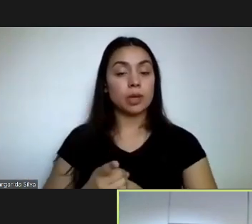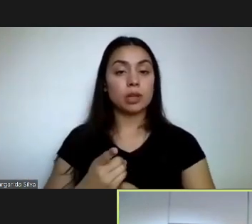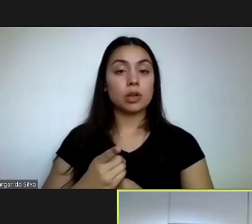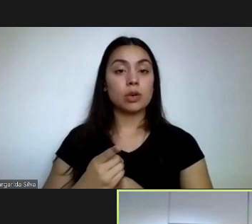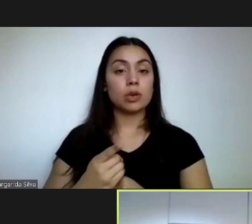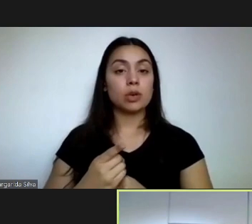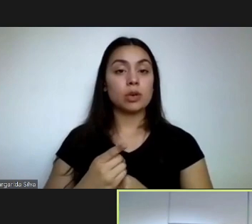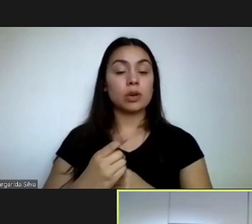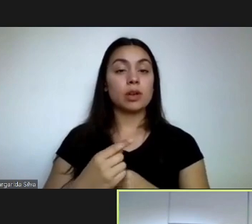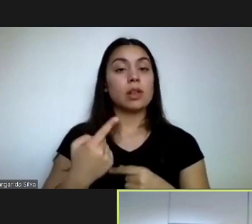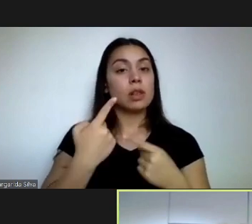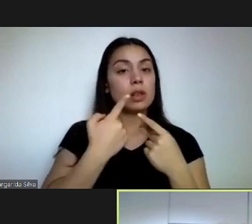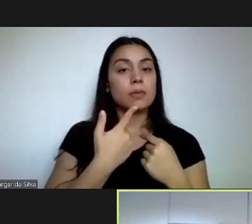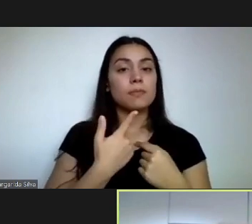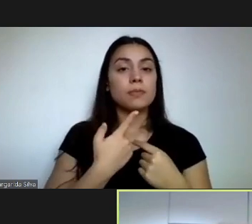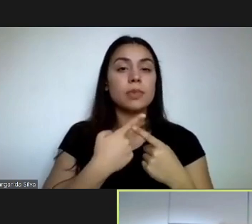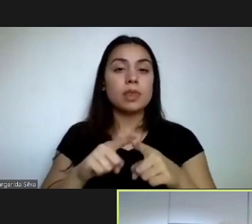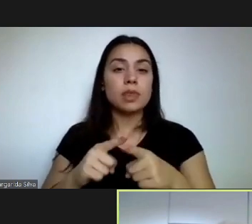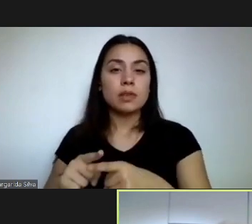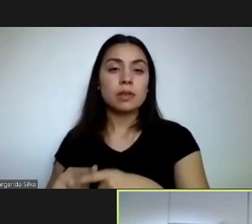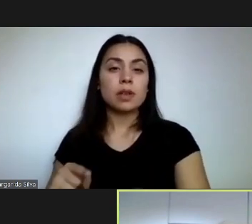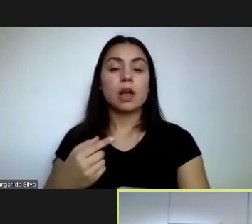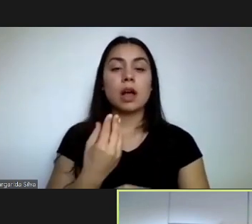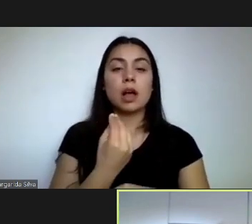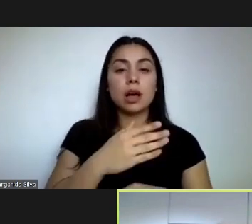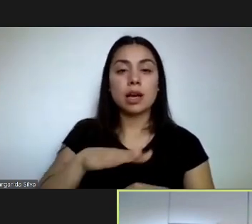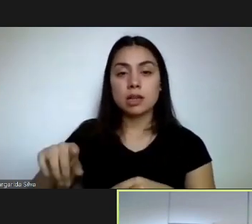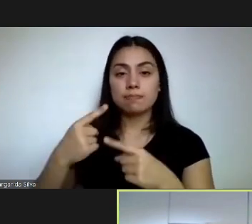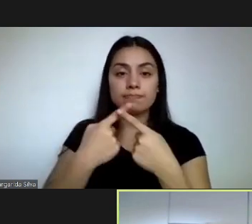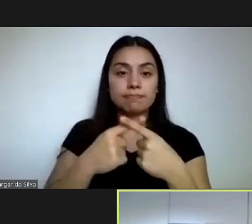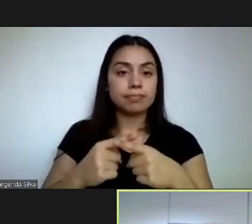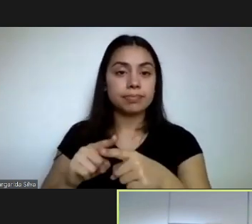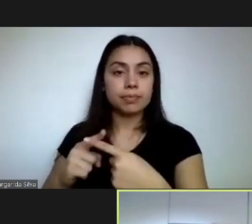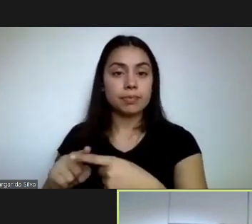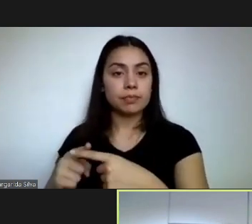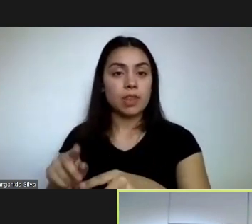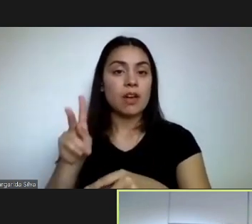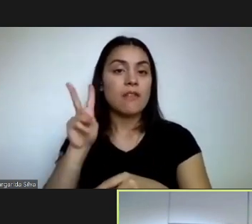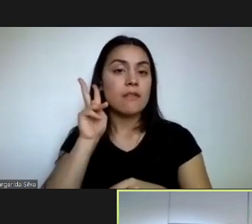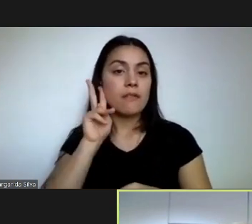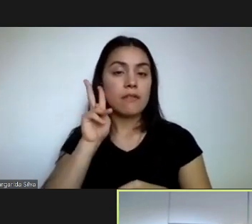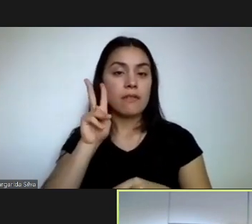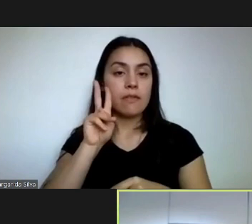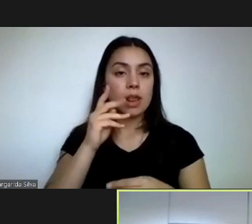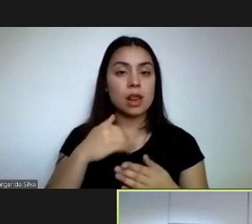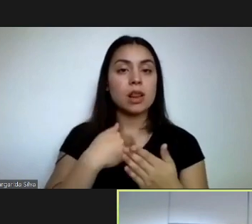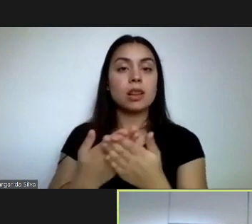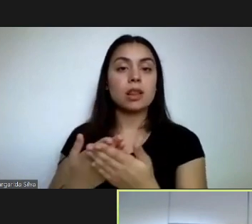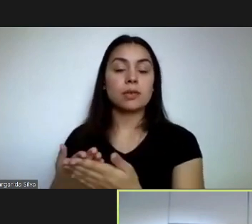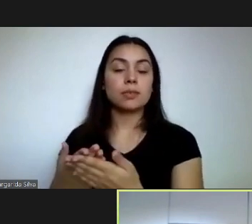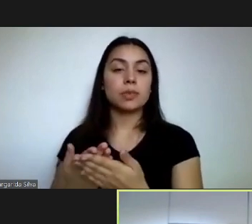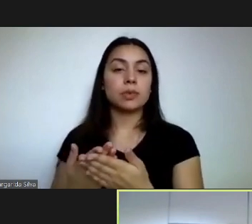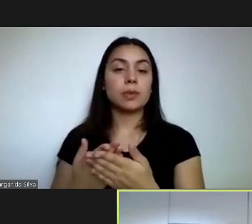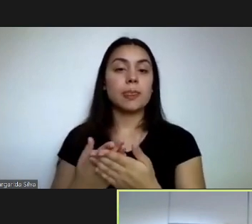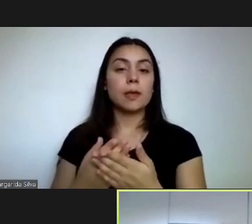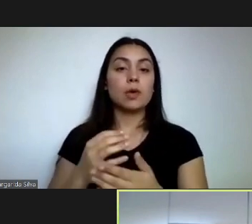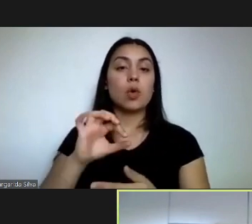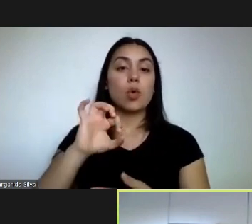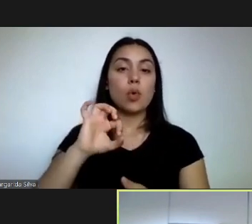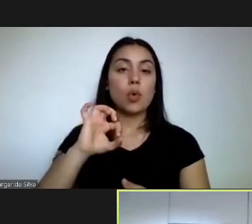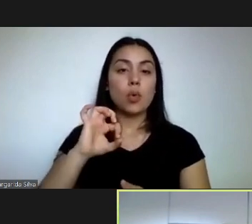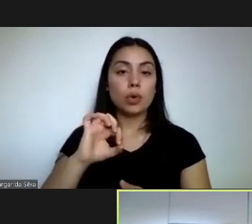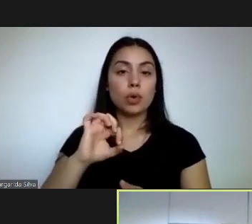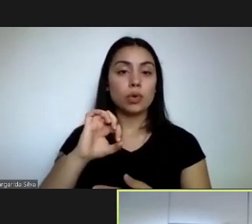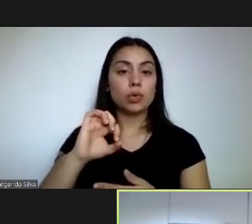há diversidade. Portanto, é o perfil dos alunos, com os tais, e como dizemos sempre, os 8 princípios, desde o saber,